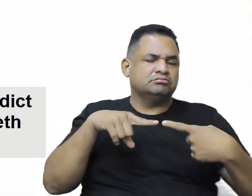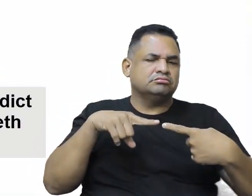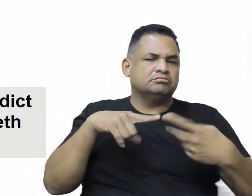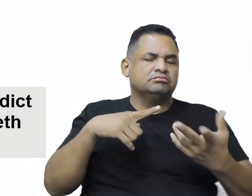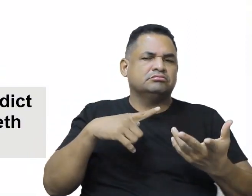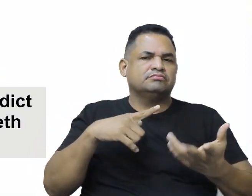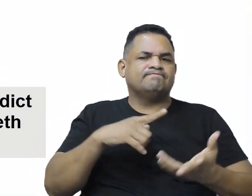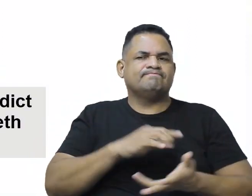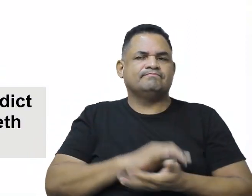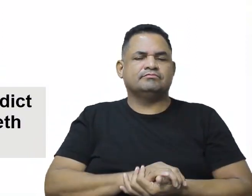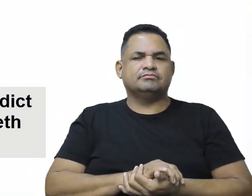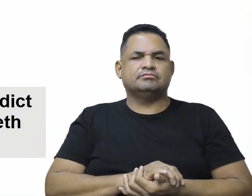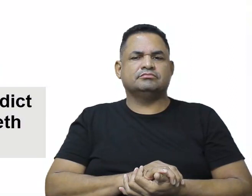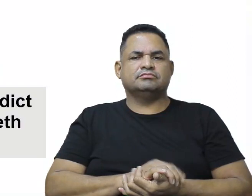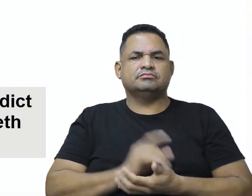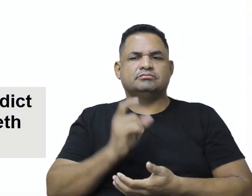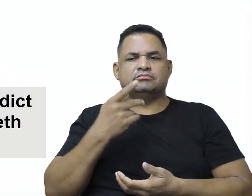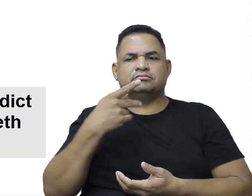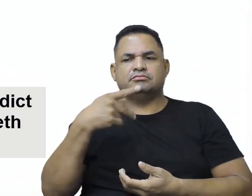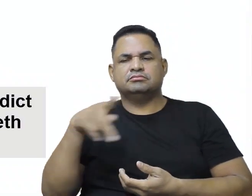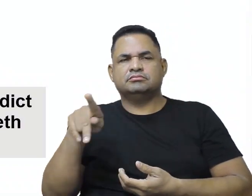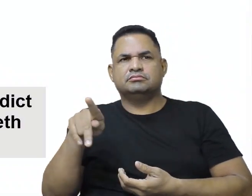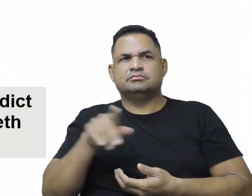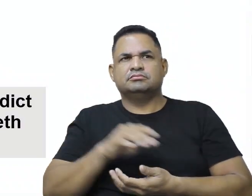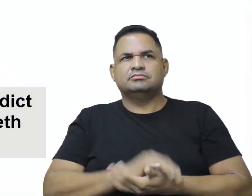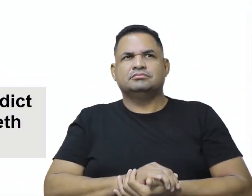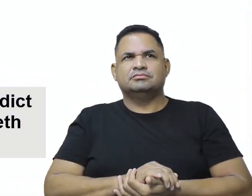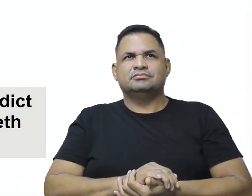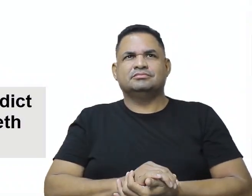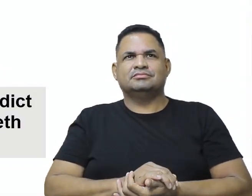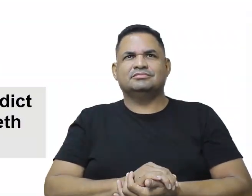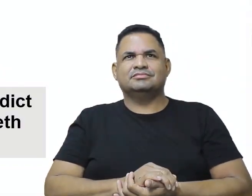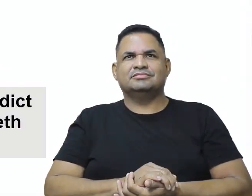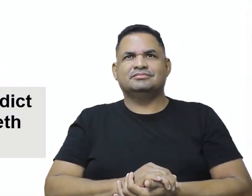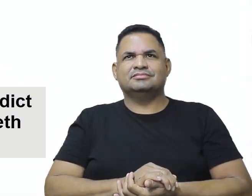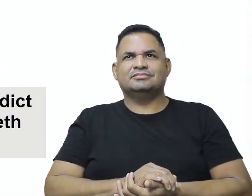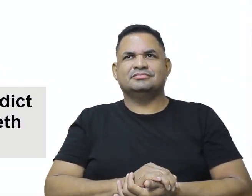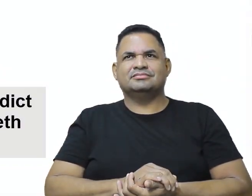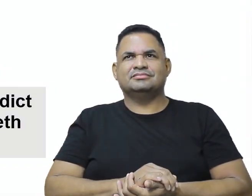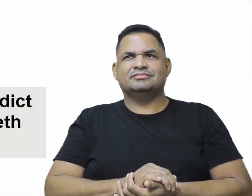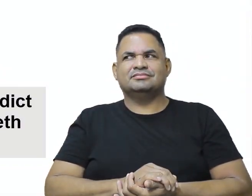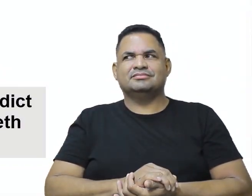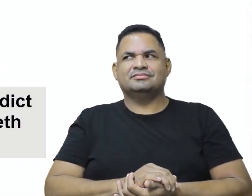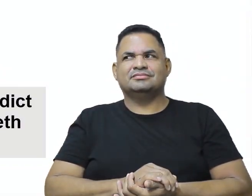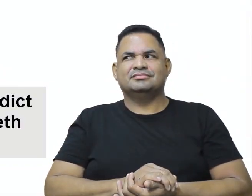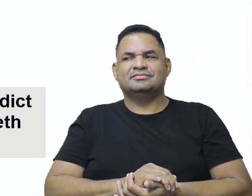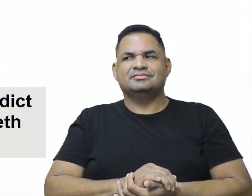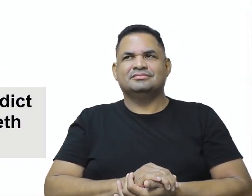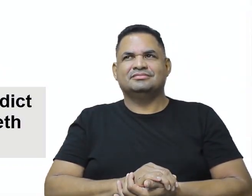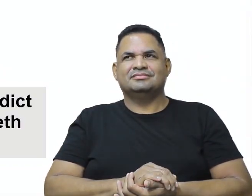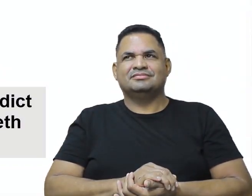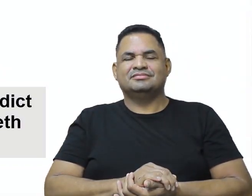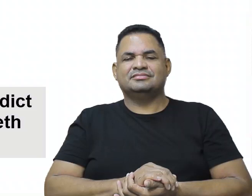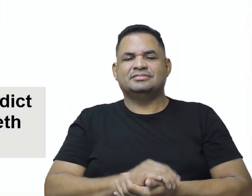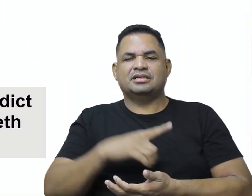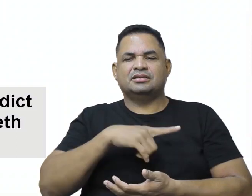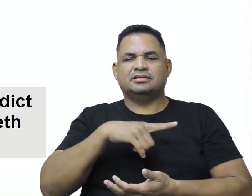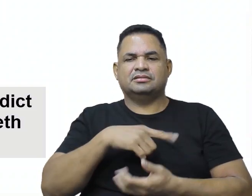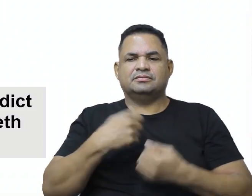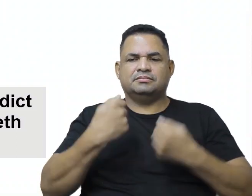dizer a sua personalidade né como que ela tem esse esse